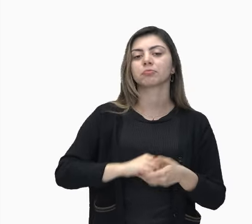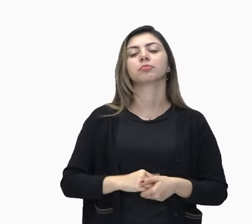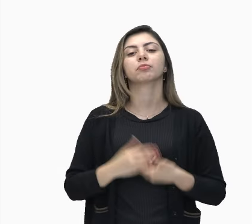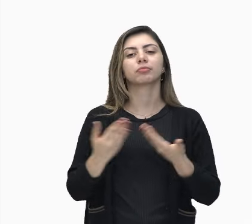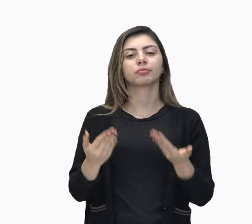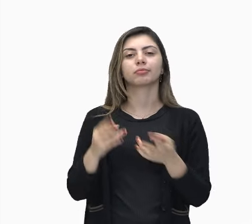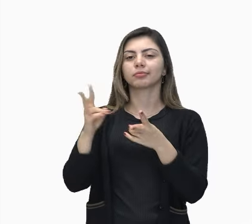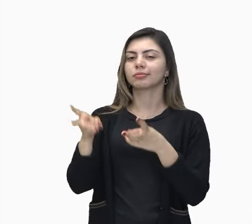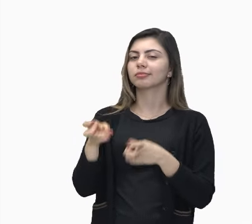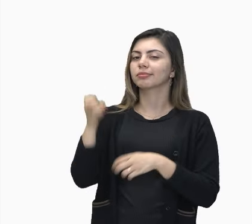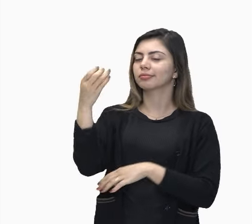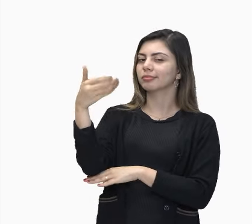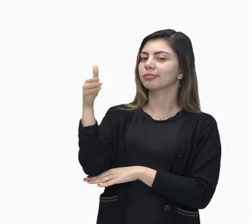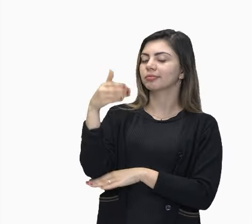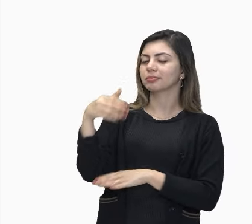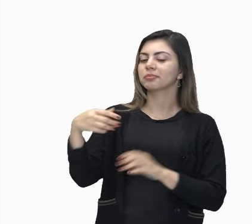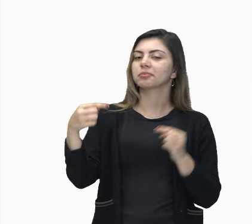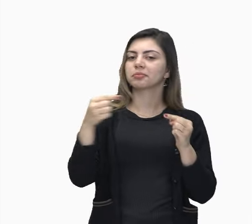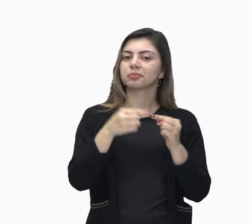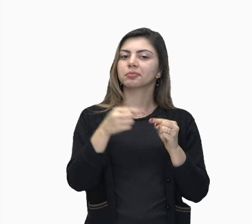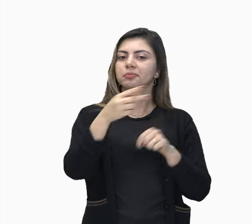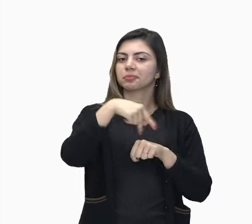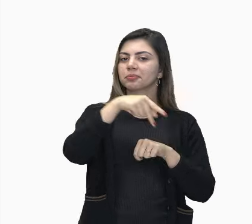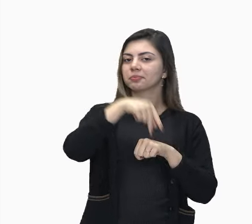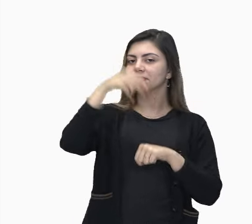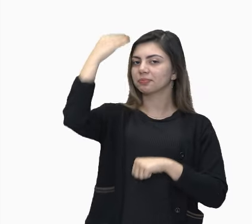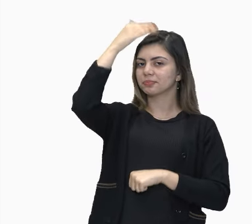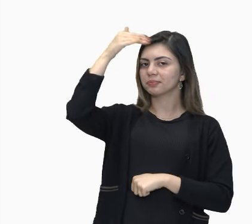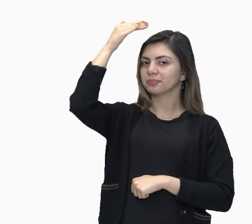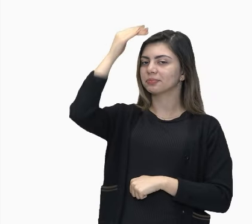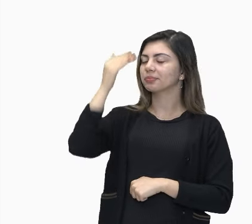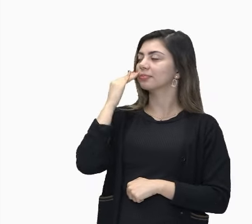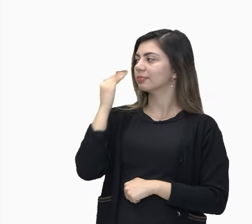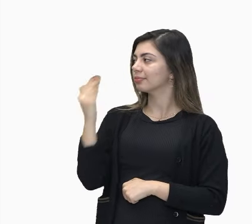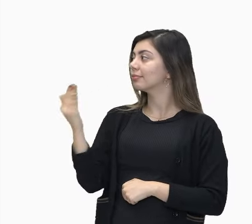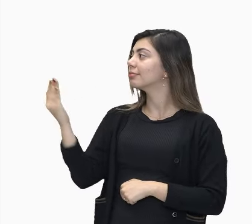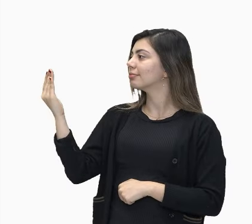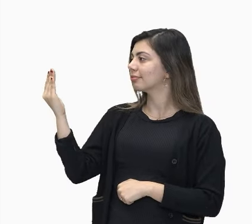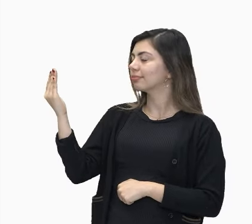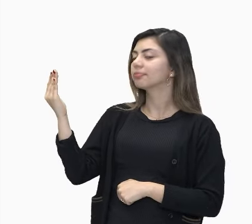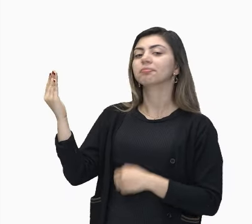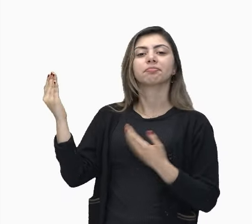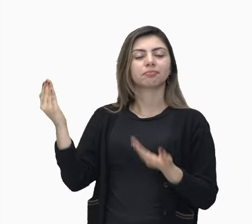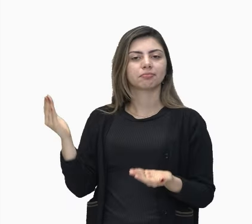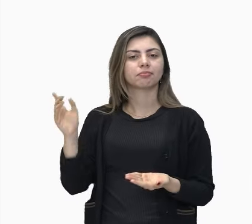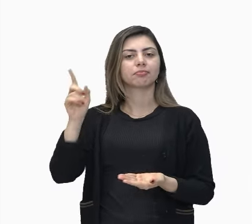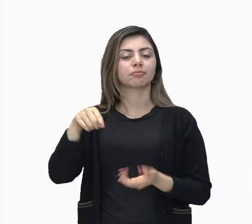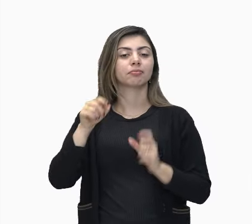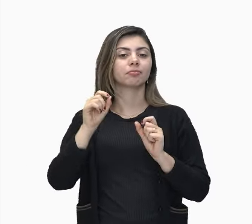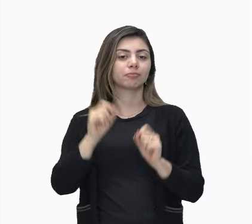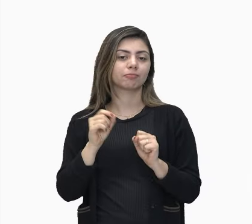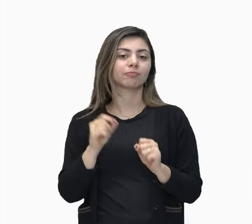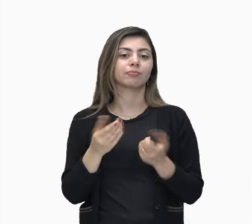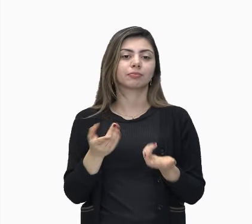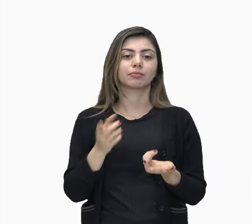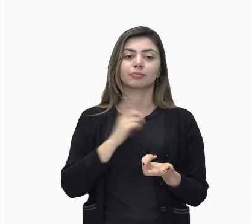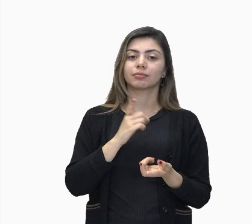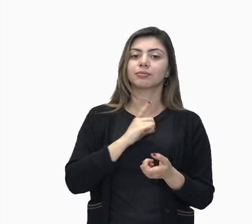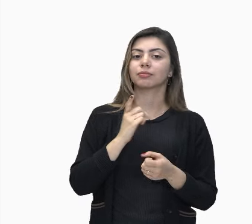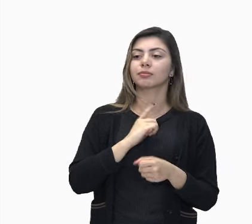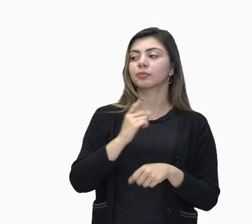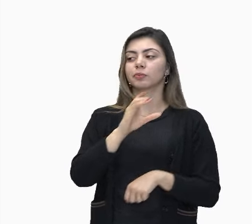a bandeira que representa o México, tá? O México, gente, é uma república